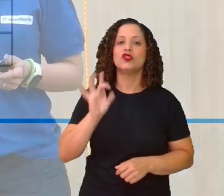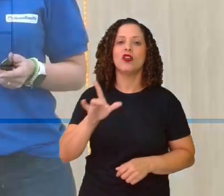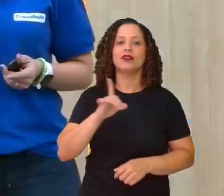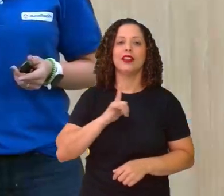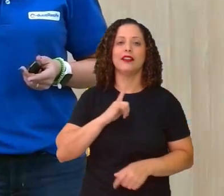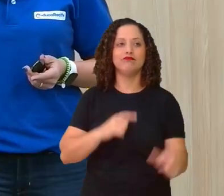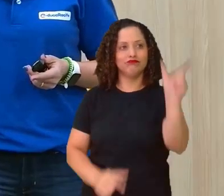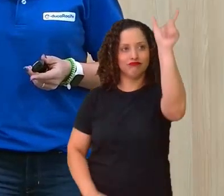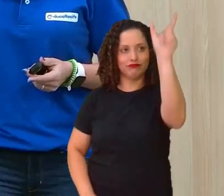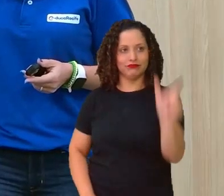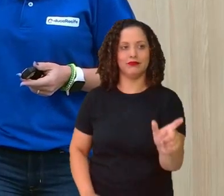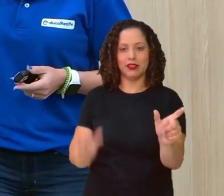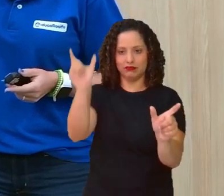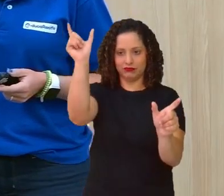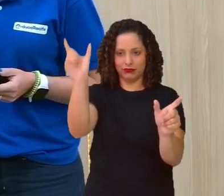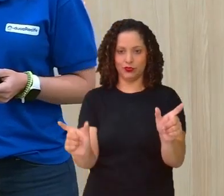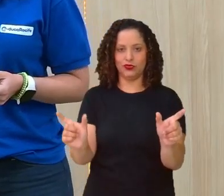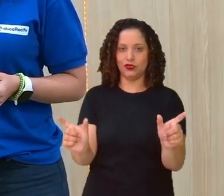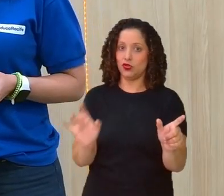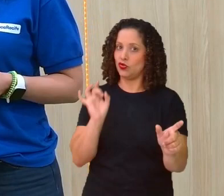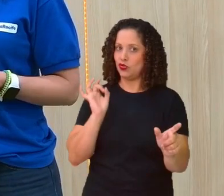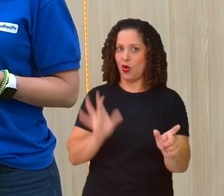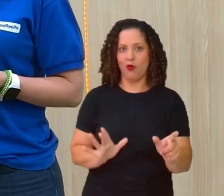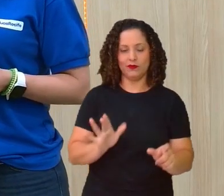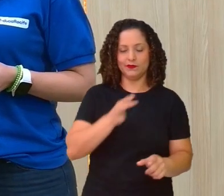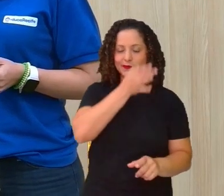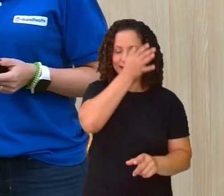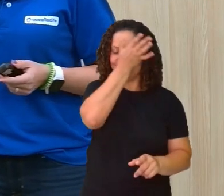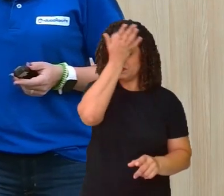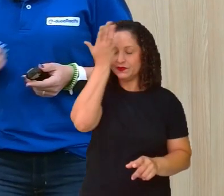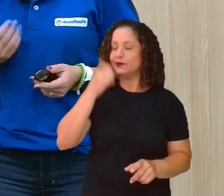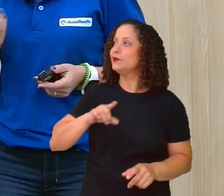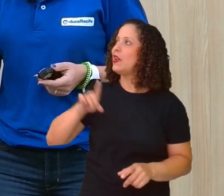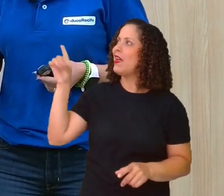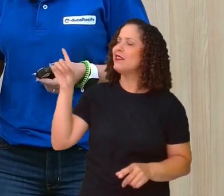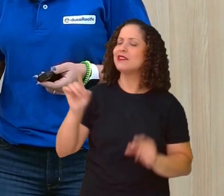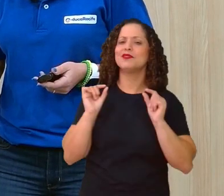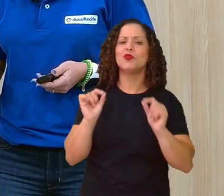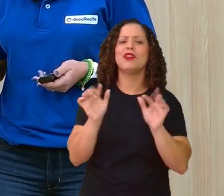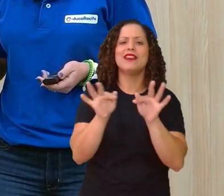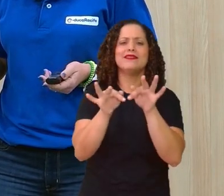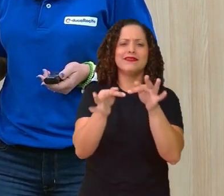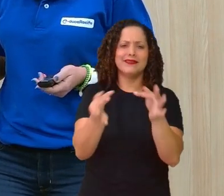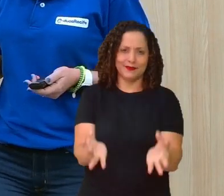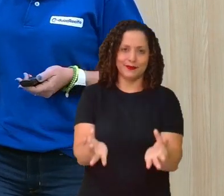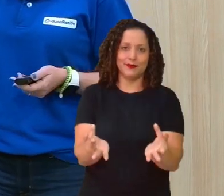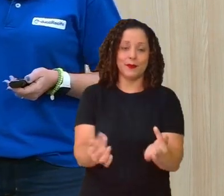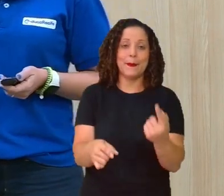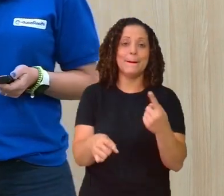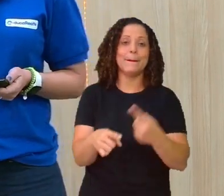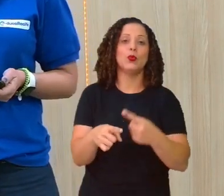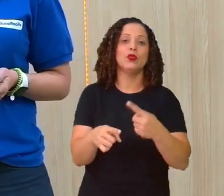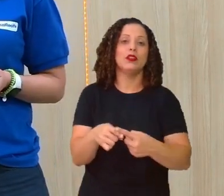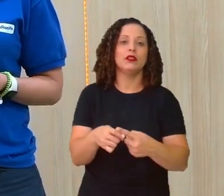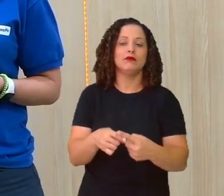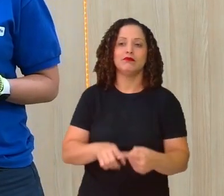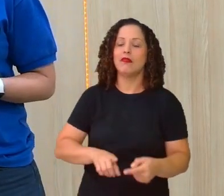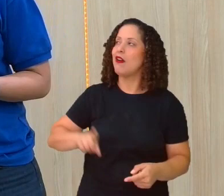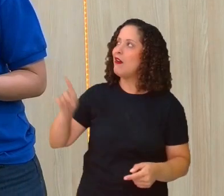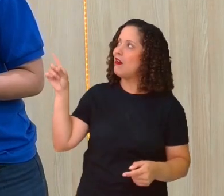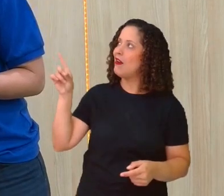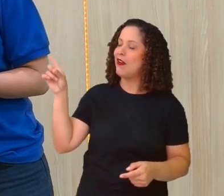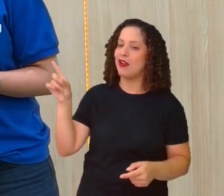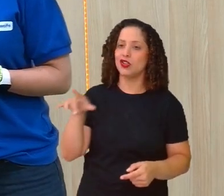2 colunas. Essa tabela de 2 colunas a gente chama de tabela simples. Por quê? Eu só preciso fazer